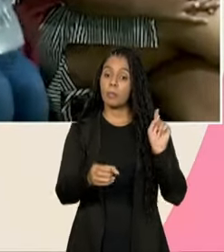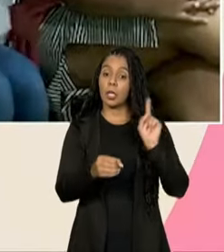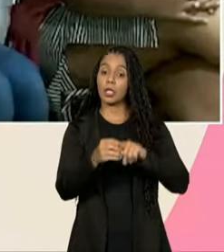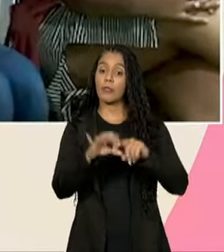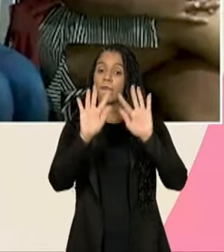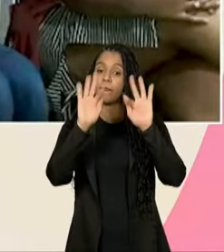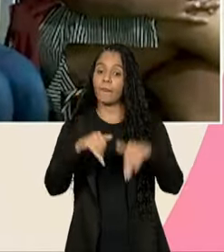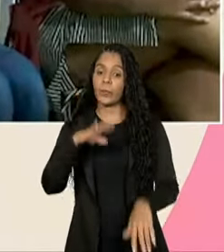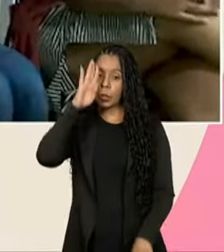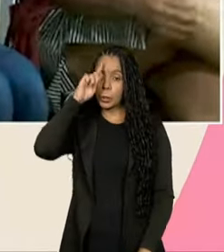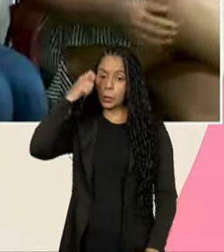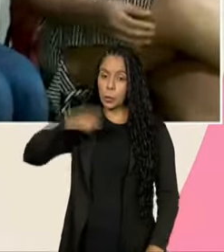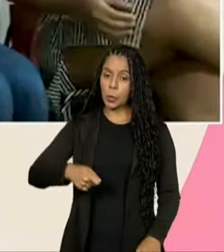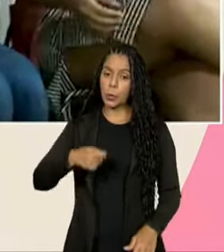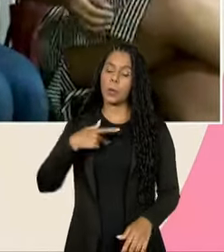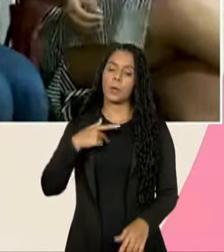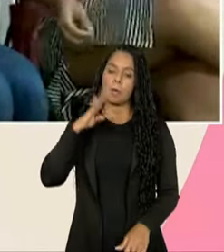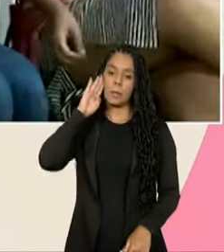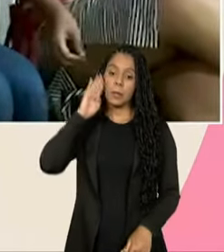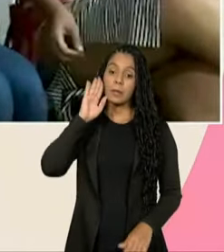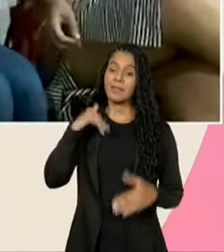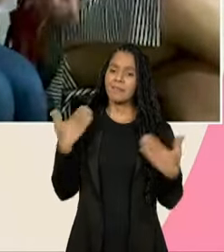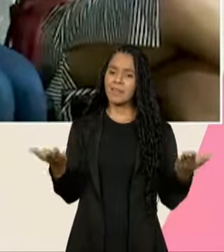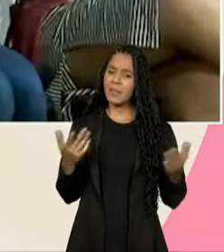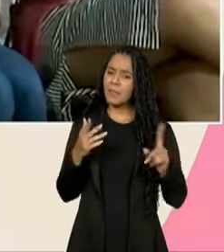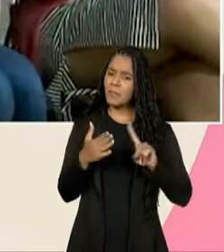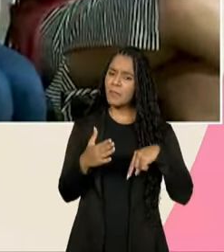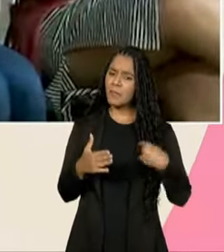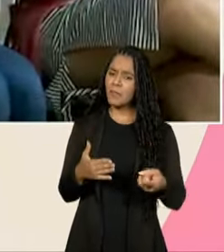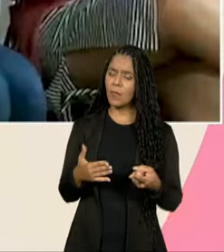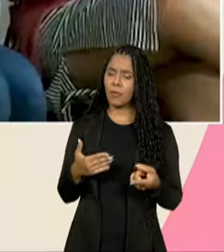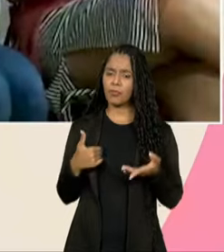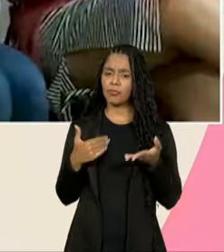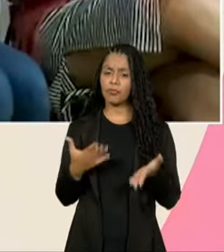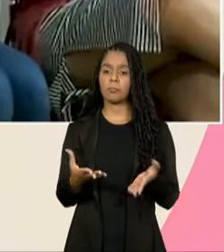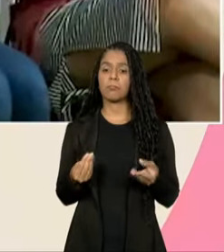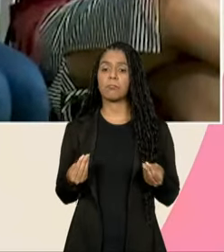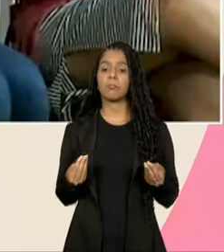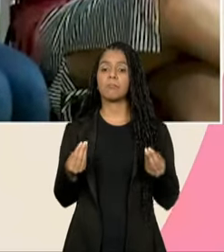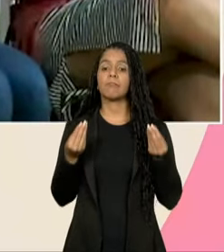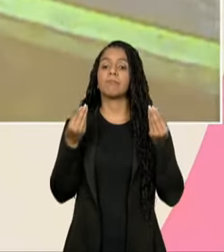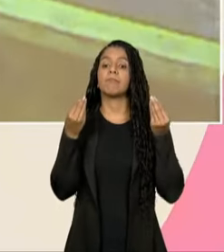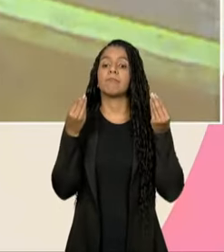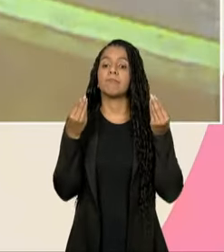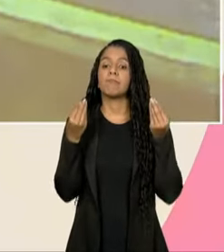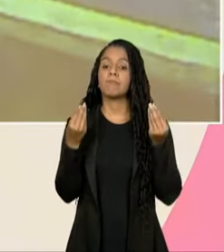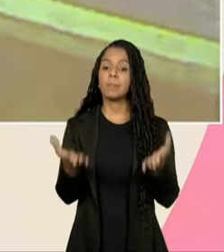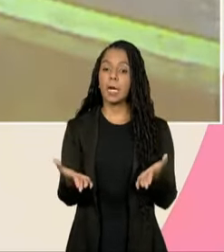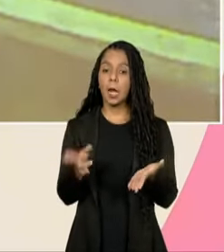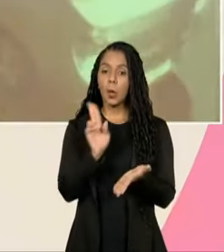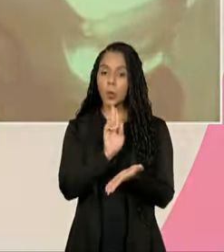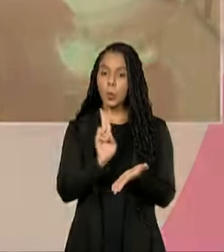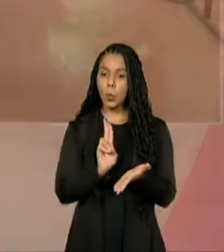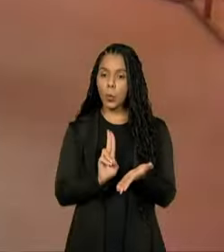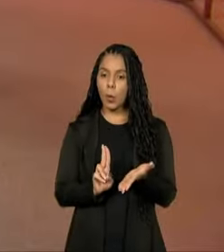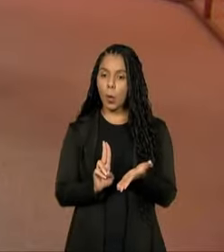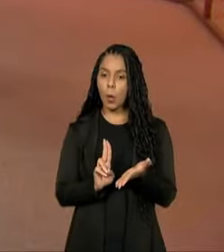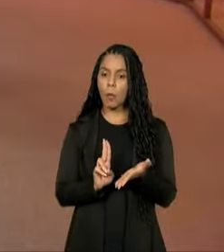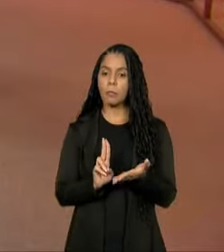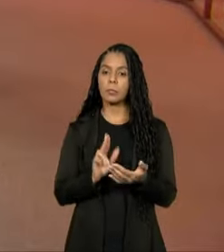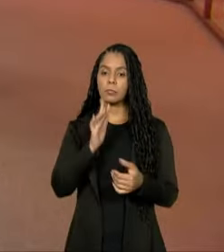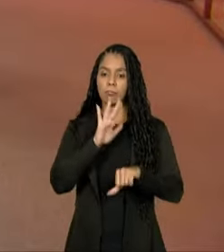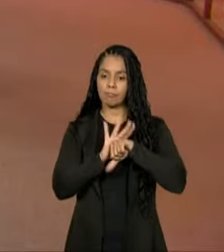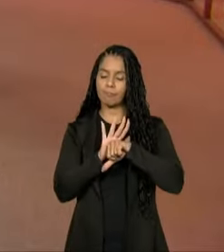Então, depois disso tudo, você chegar a uma entrega traz um alívio. Mas na